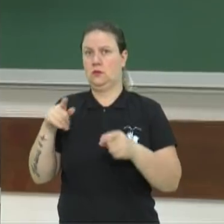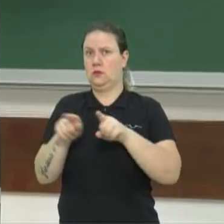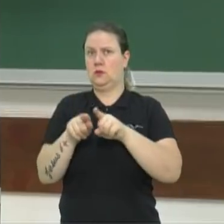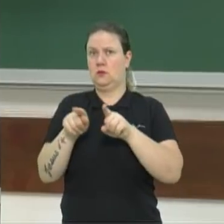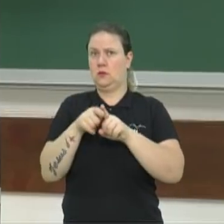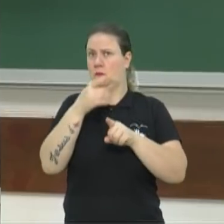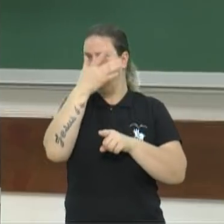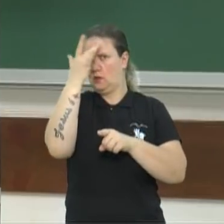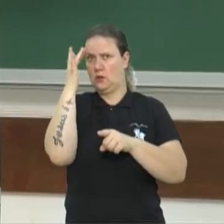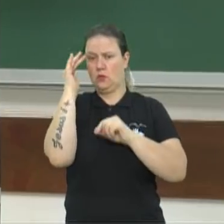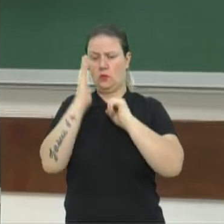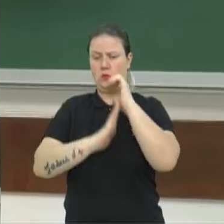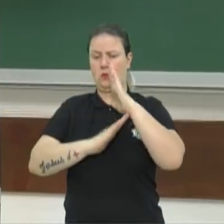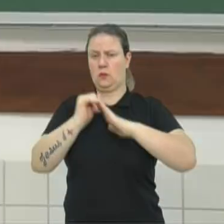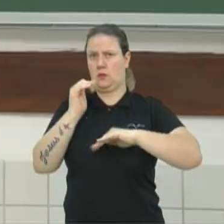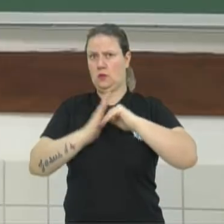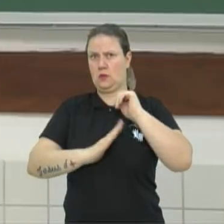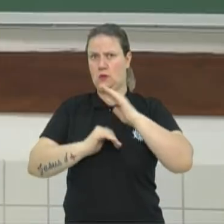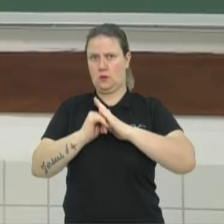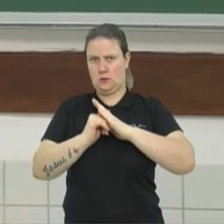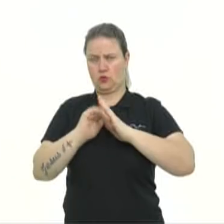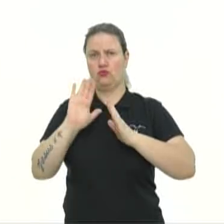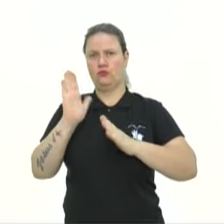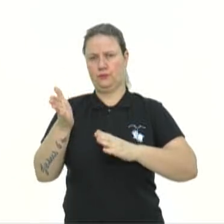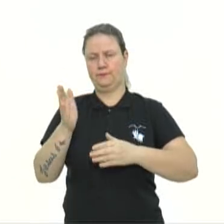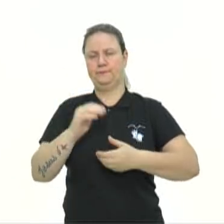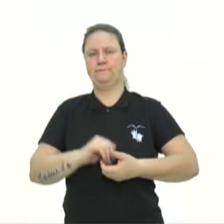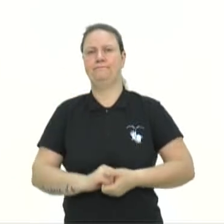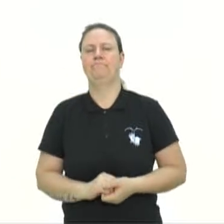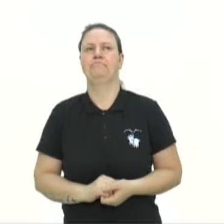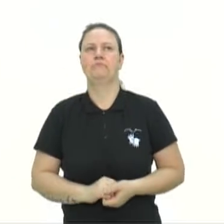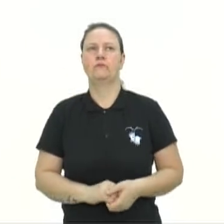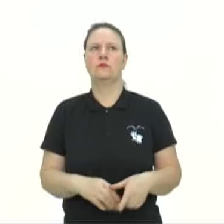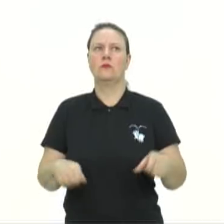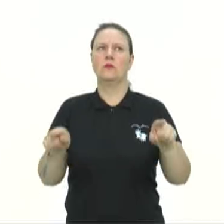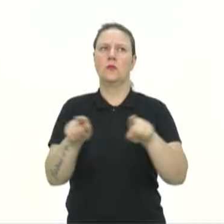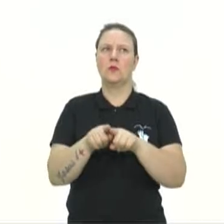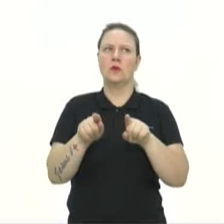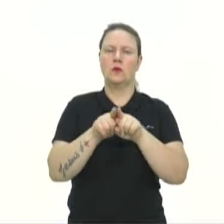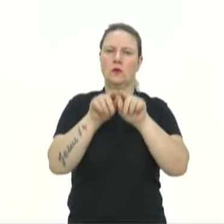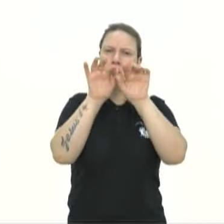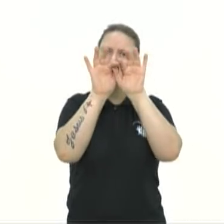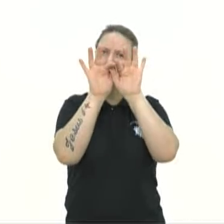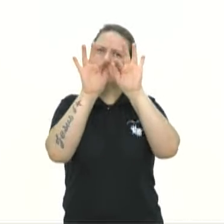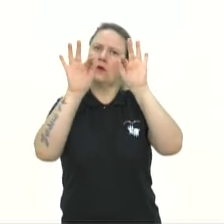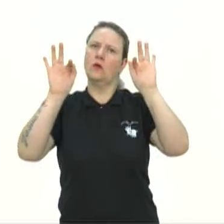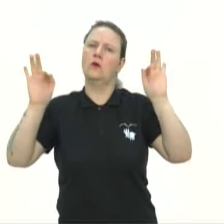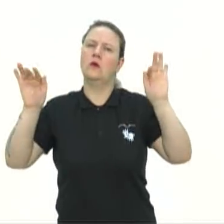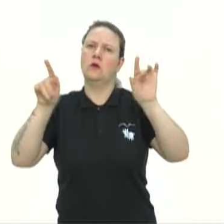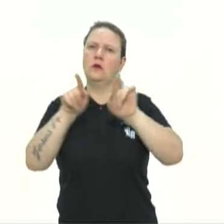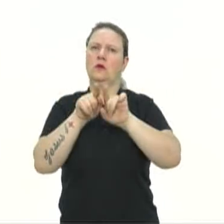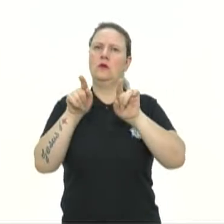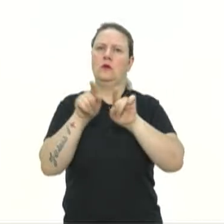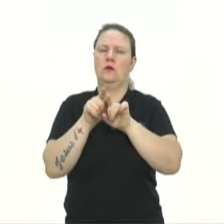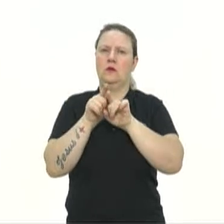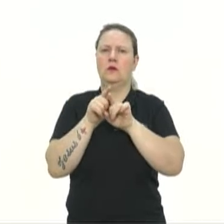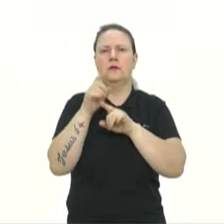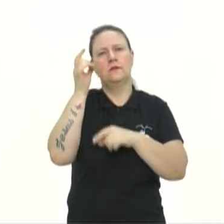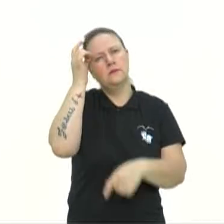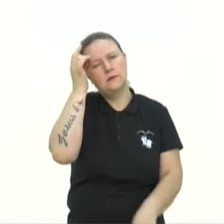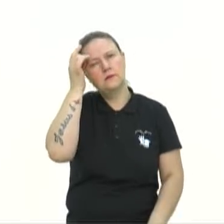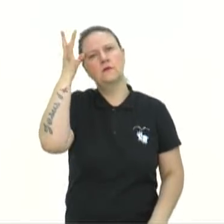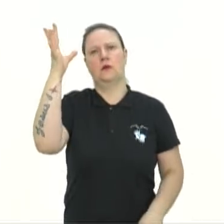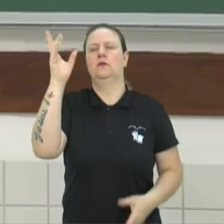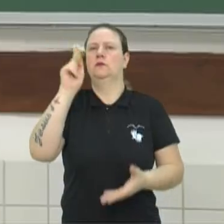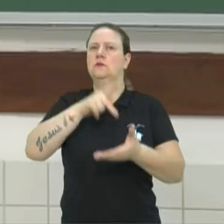tema. Vamos observar aqui então. As orações adverbiais conformativas são muito